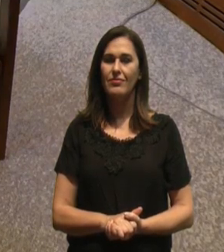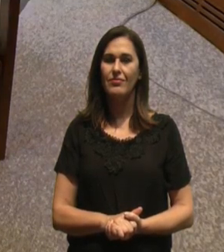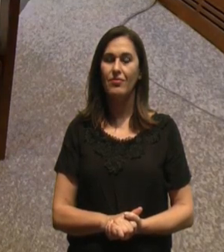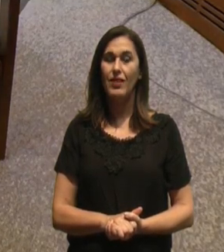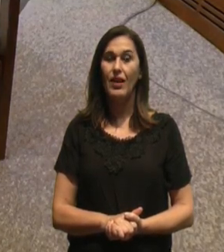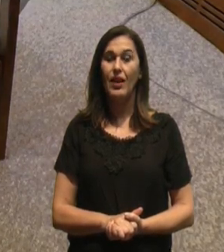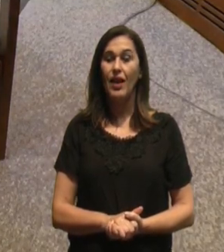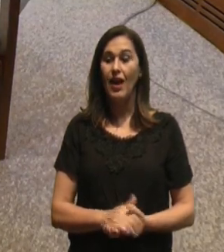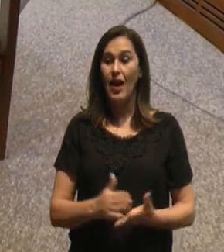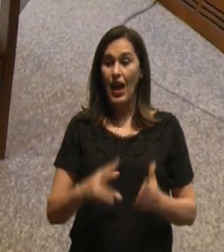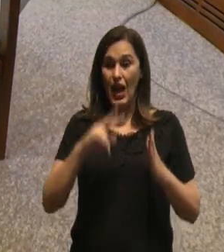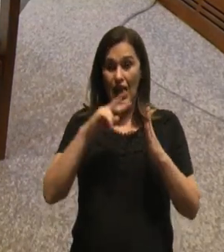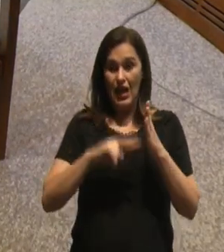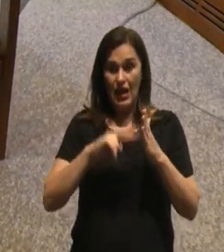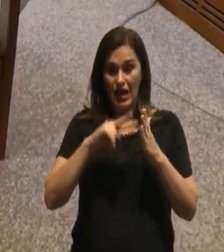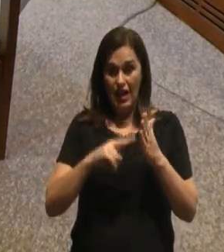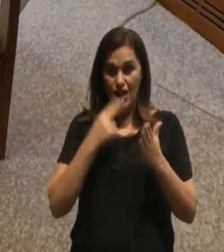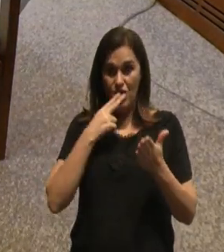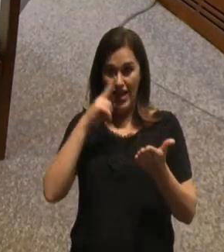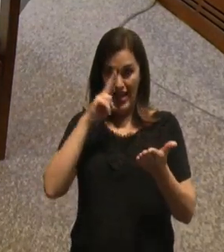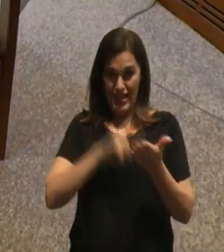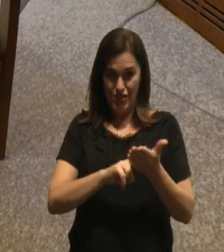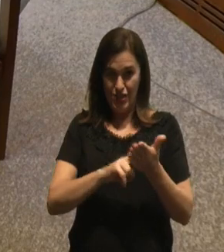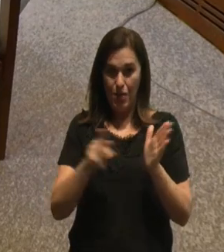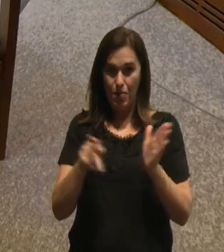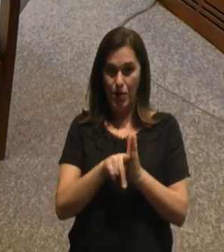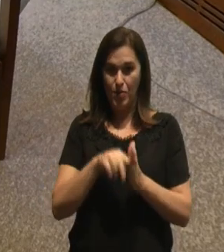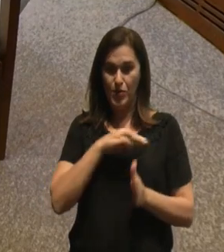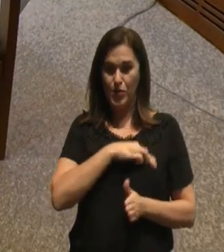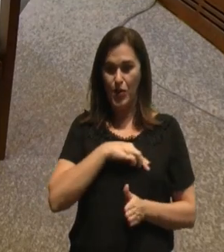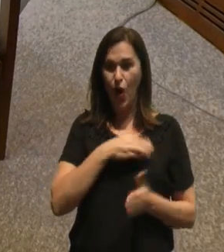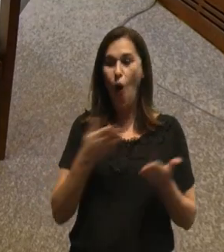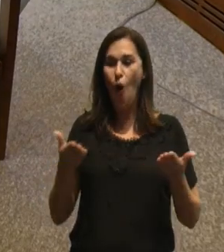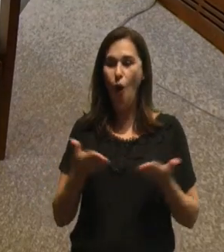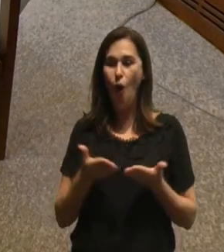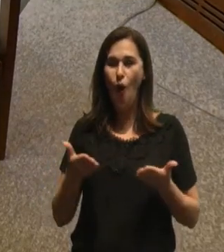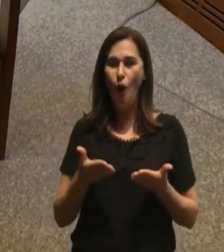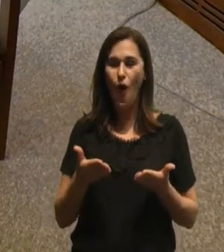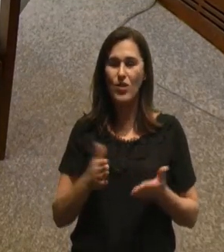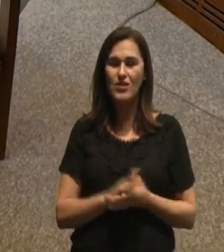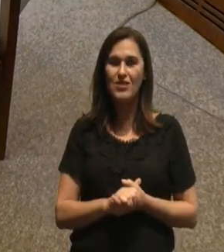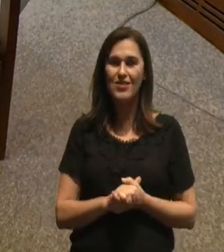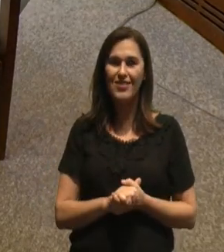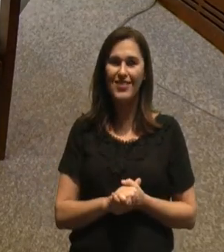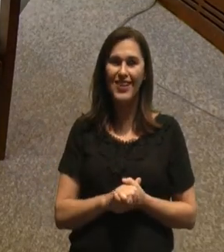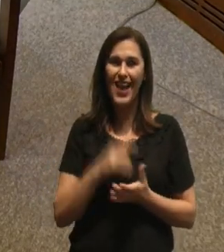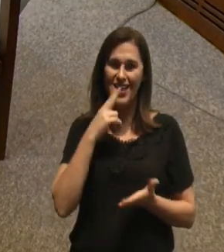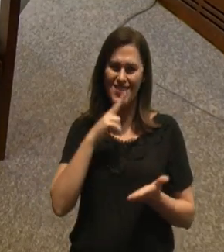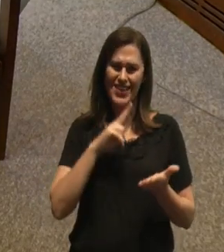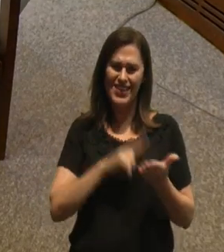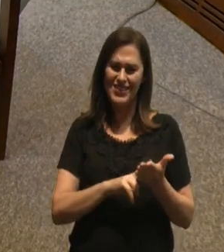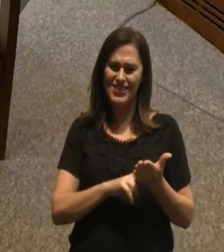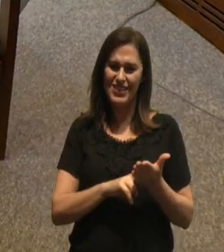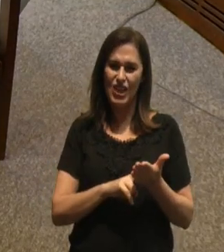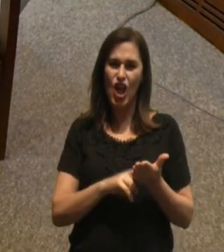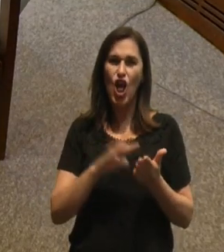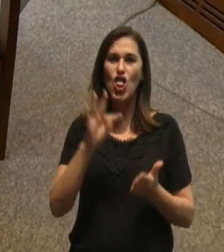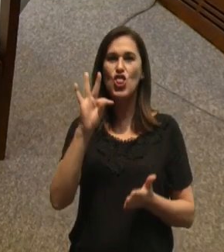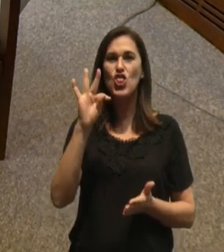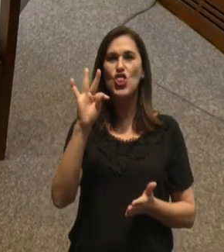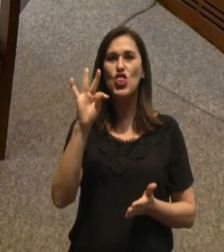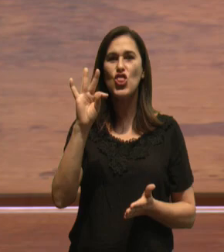Irmãos, nós vamos fazer a leitura da nossa cartinha missionária de hoje. Essa cartinha, ela vem de